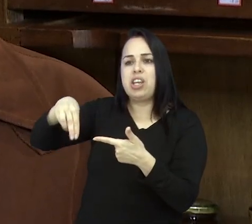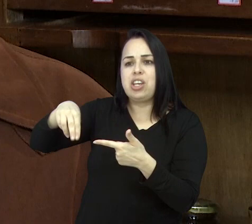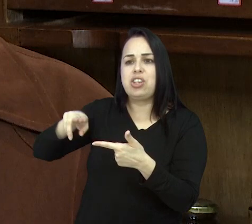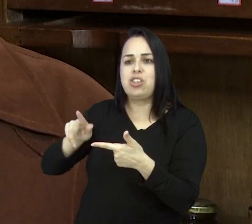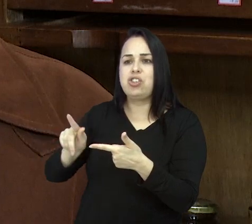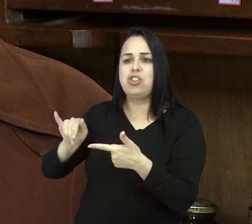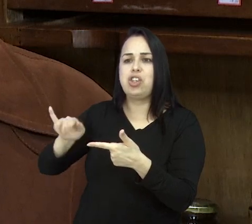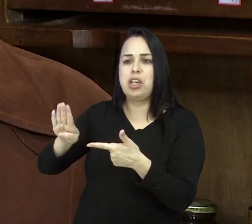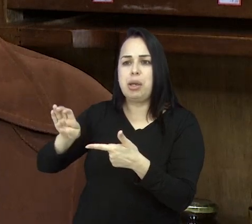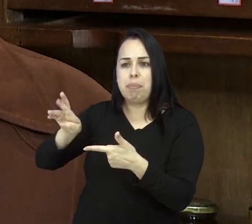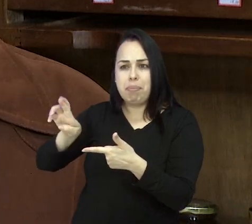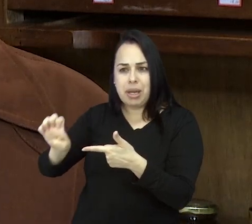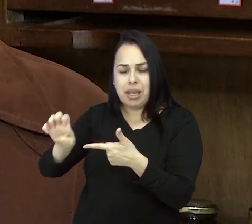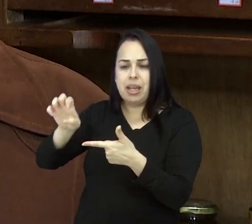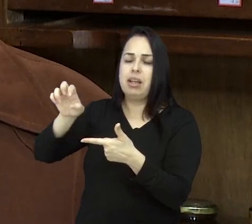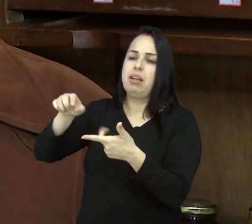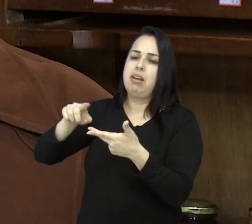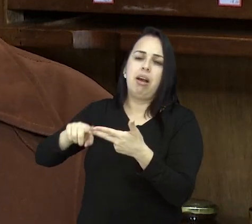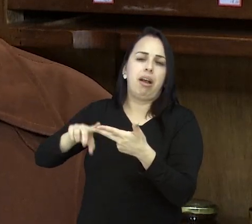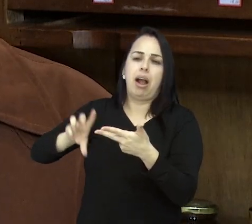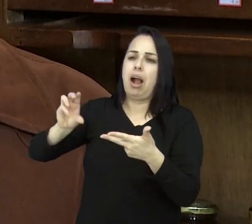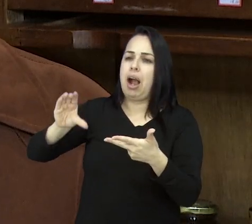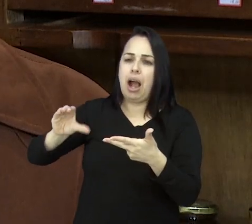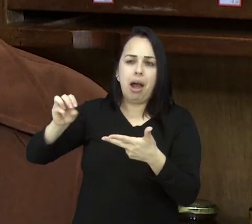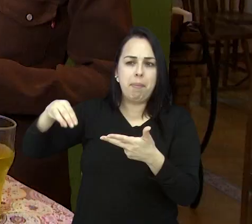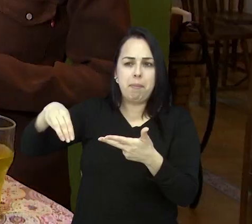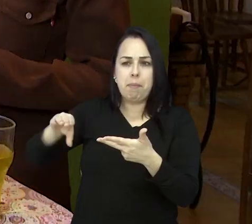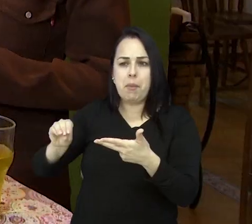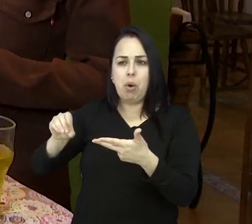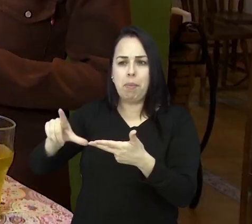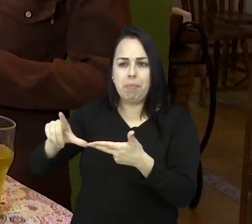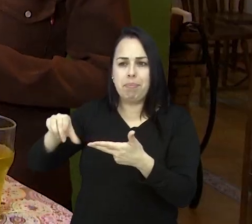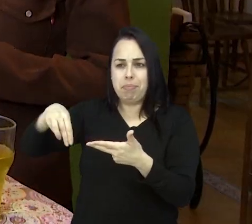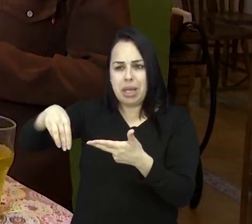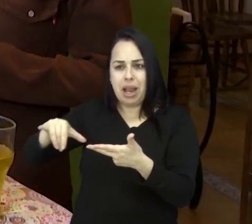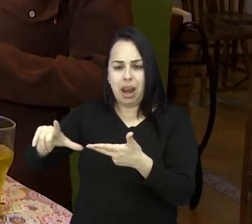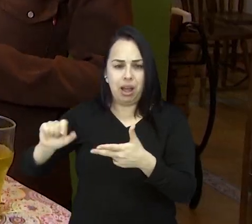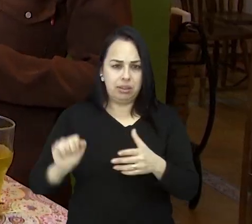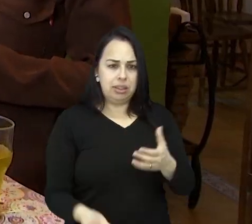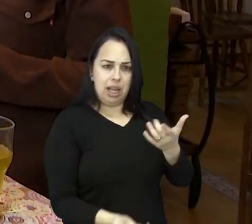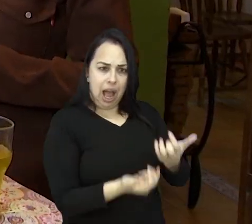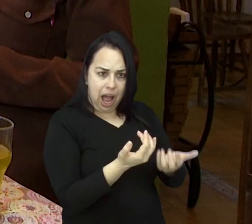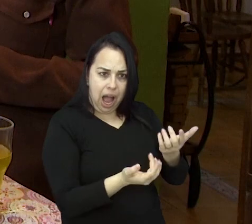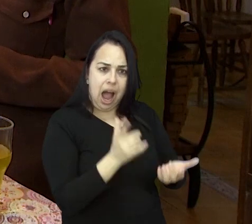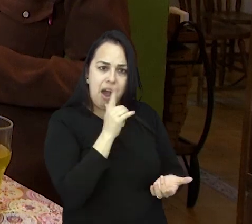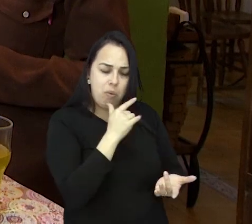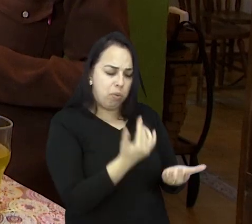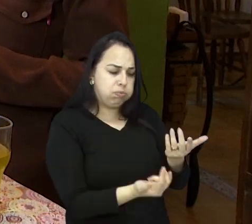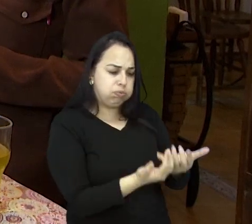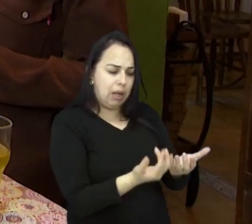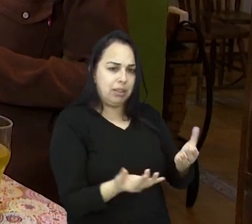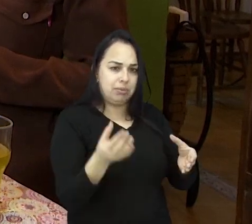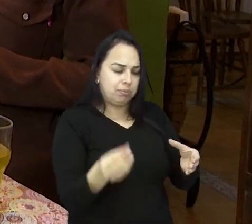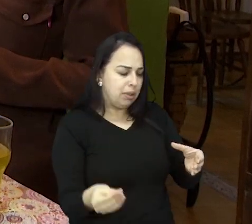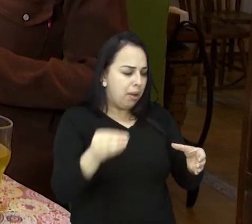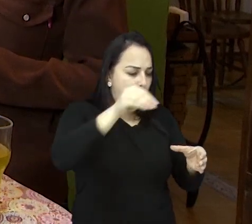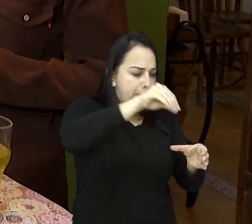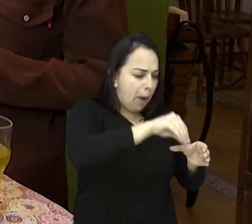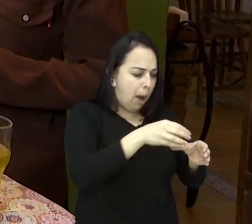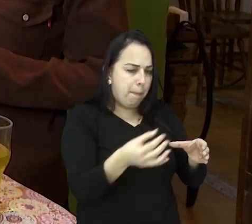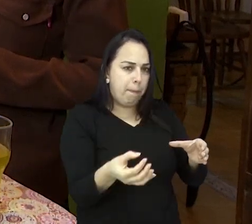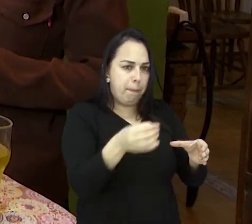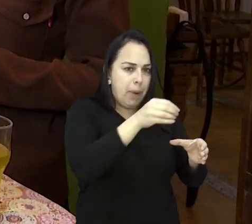aquele chazinho da vovó, né? A camomila, que são flores. Ferve a água e coloca o matinho,